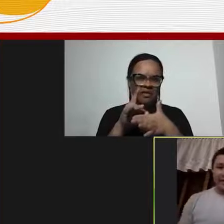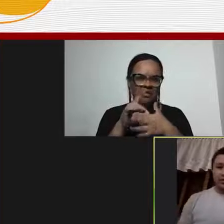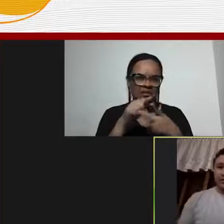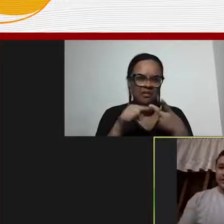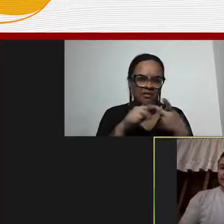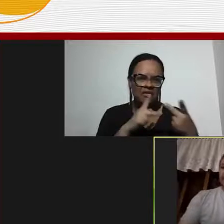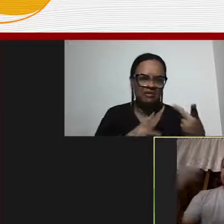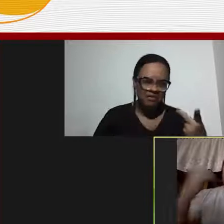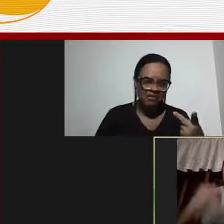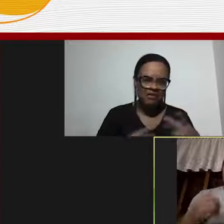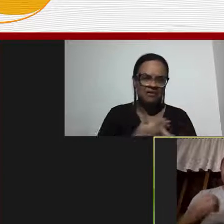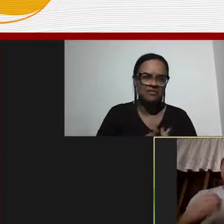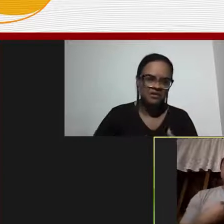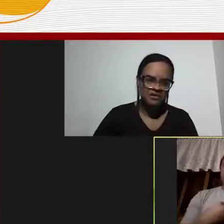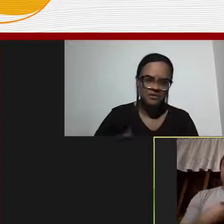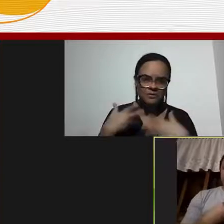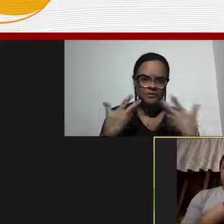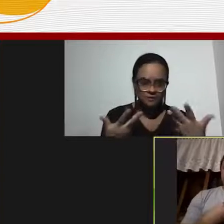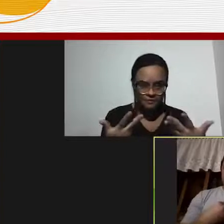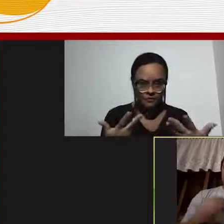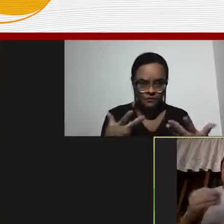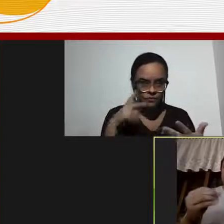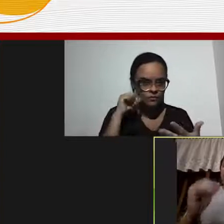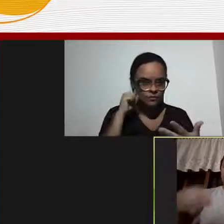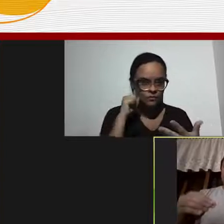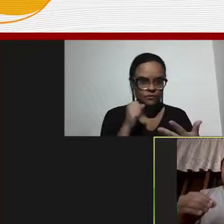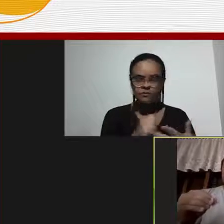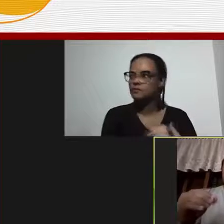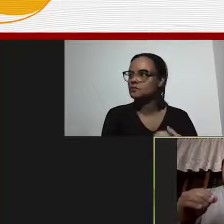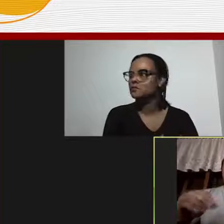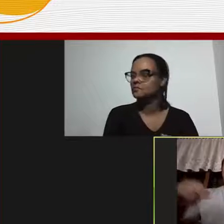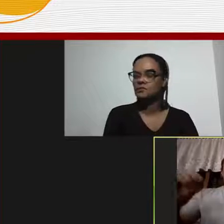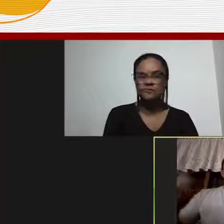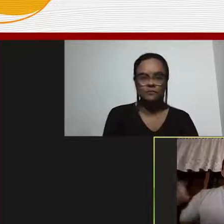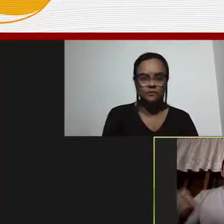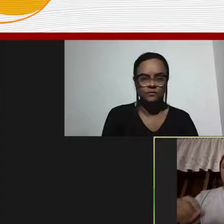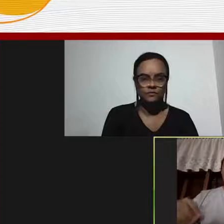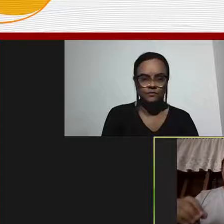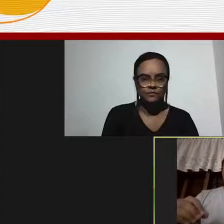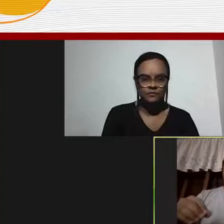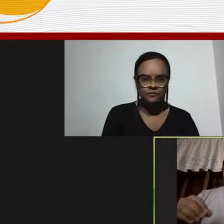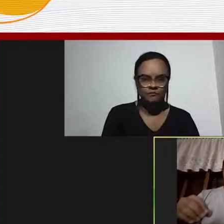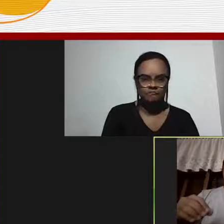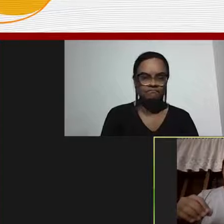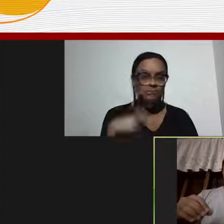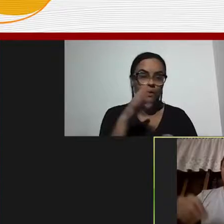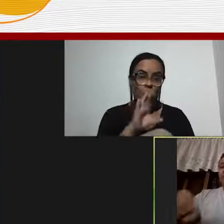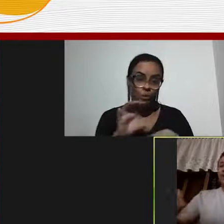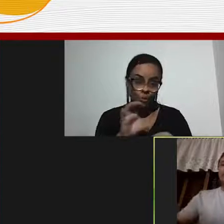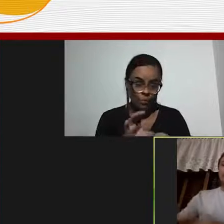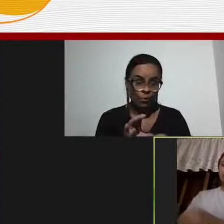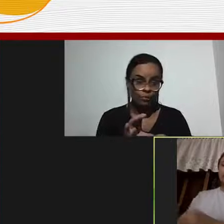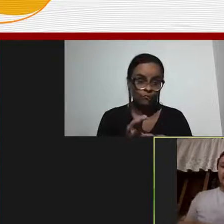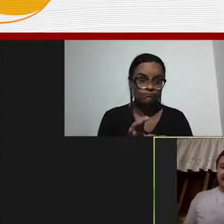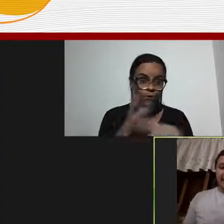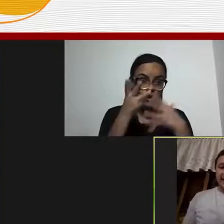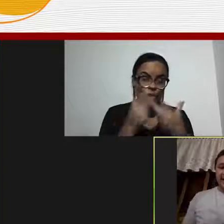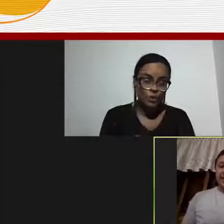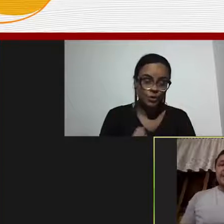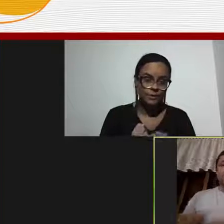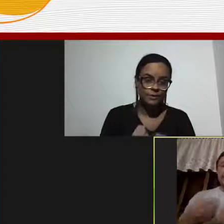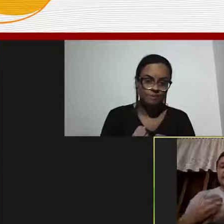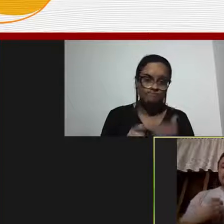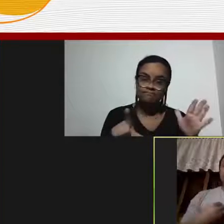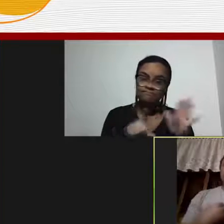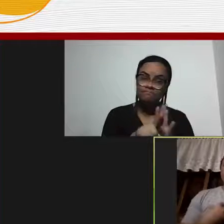e governadores nos ouvindo, que apenas possa seguir a Constituição, que apenas possa seguir a